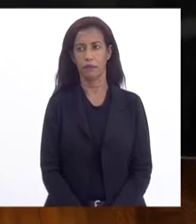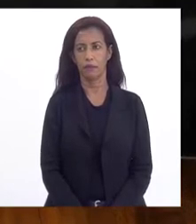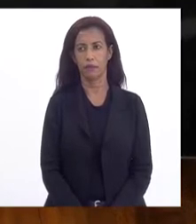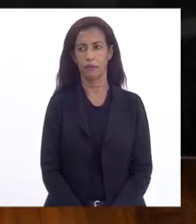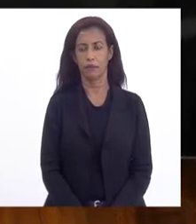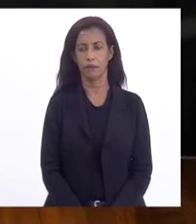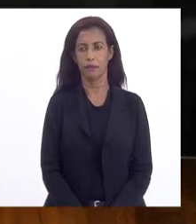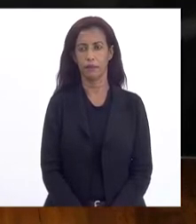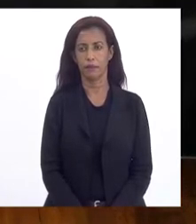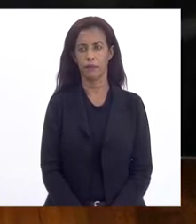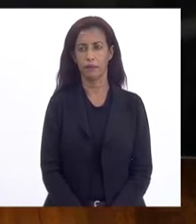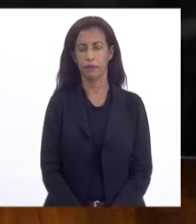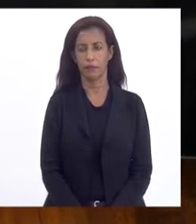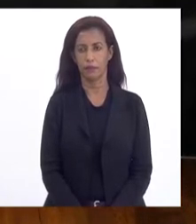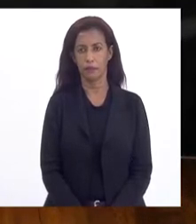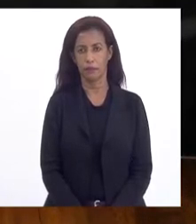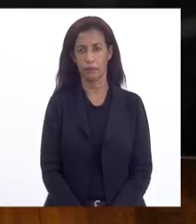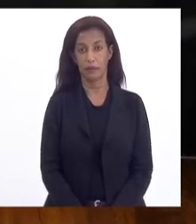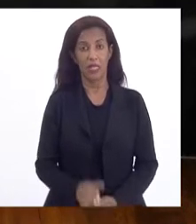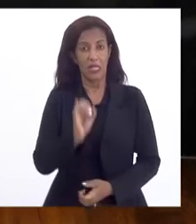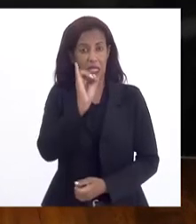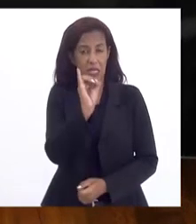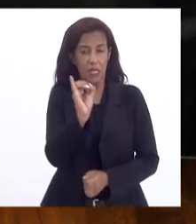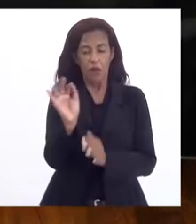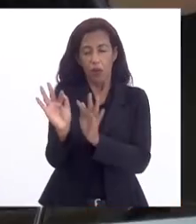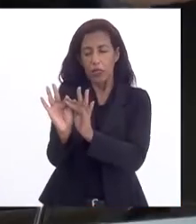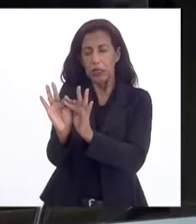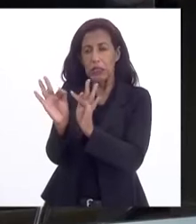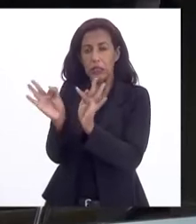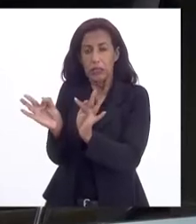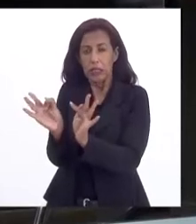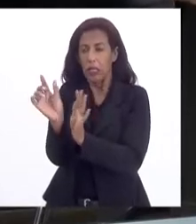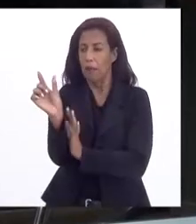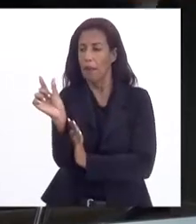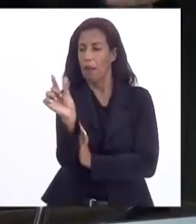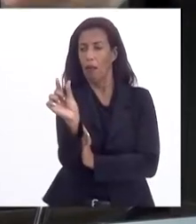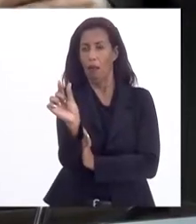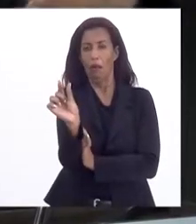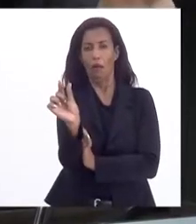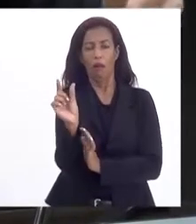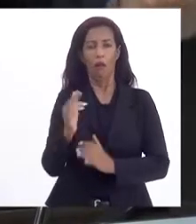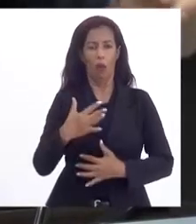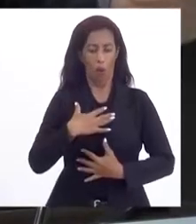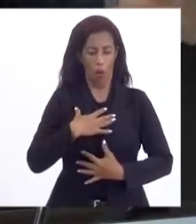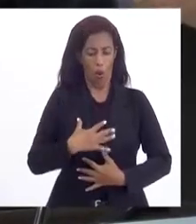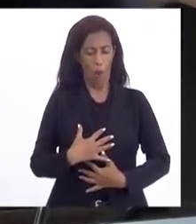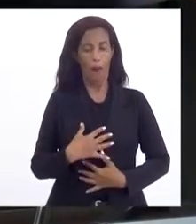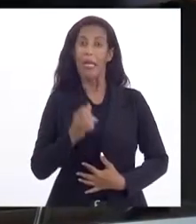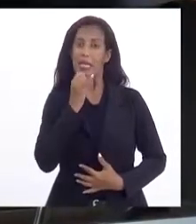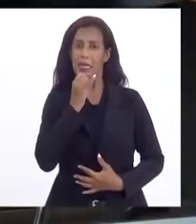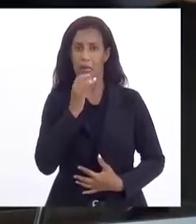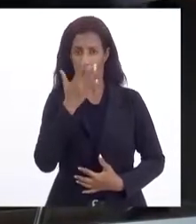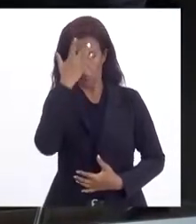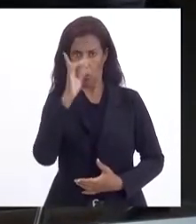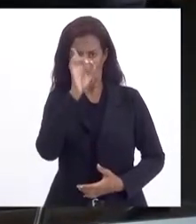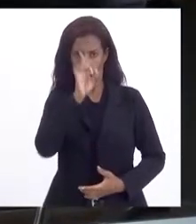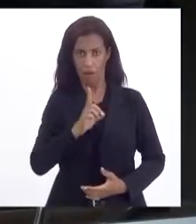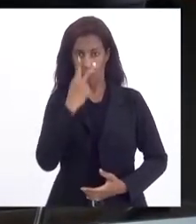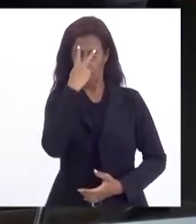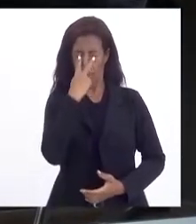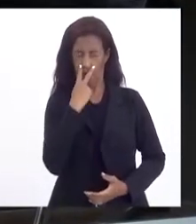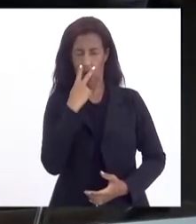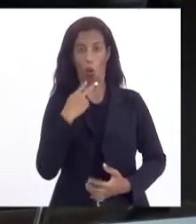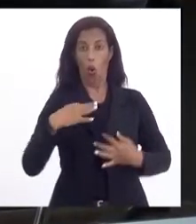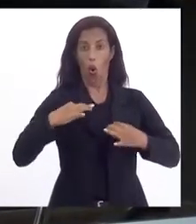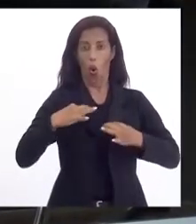Porque veja só, se fosse um detalhezinho, por exemplo, tamanho, o deficiente visual, vai lá, vai pegar,